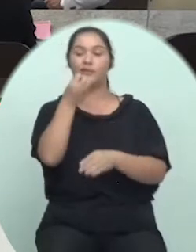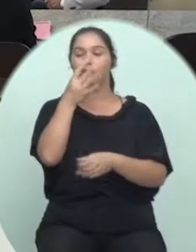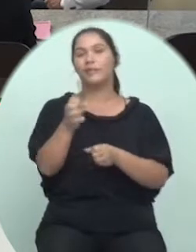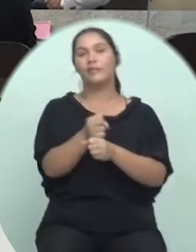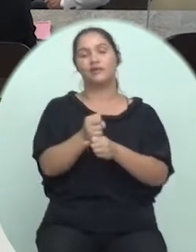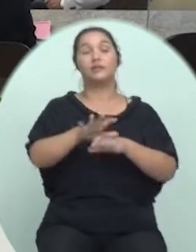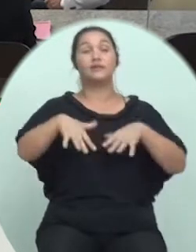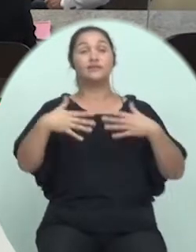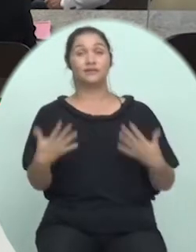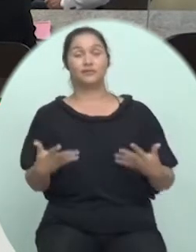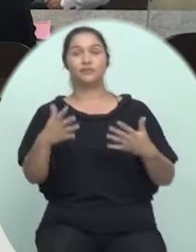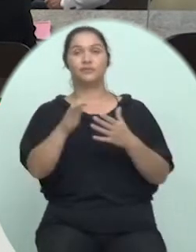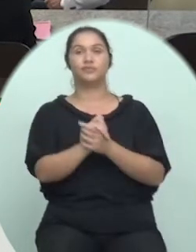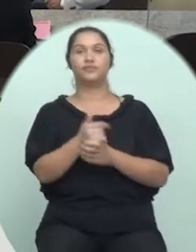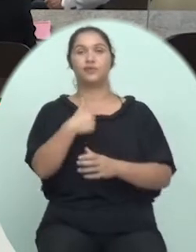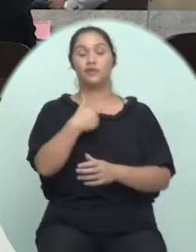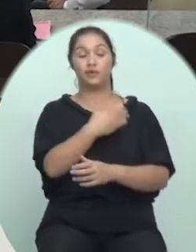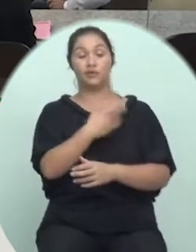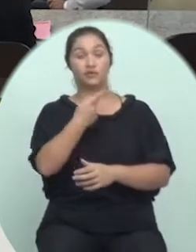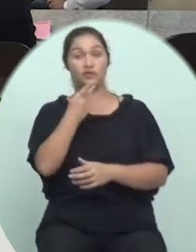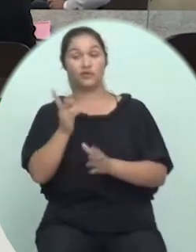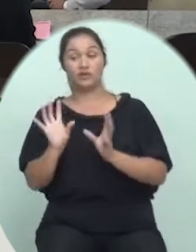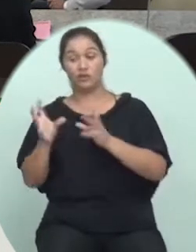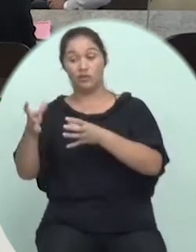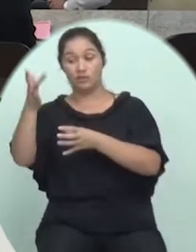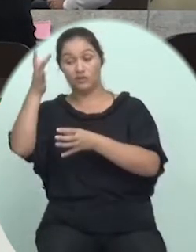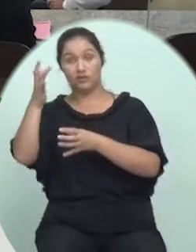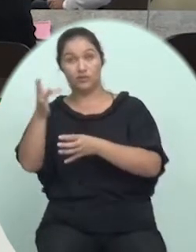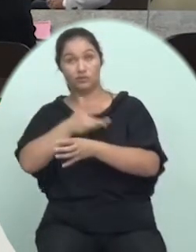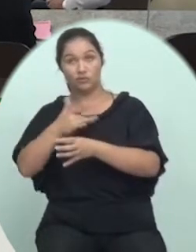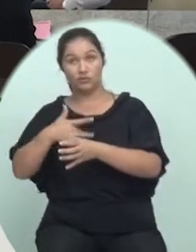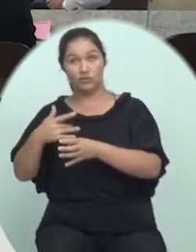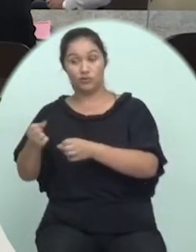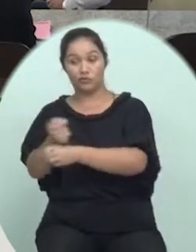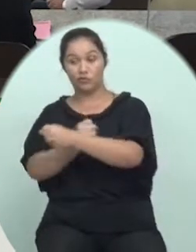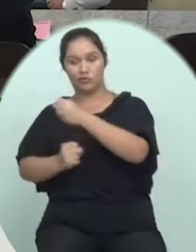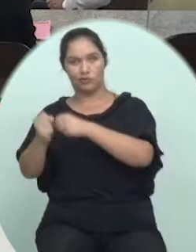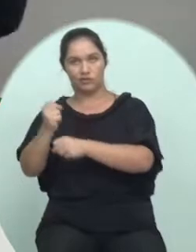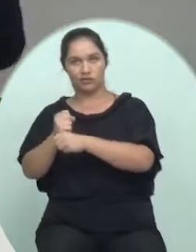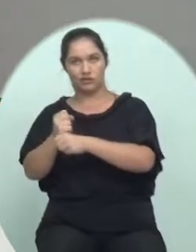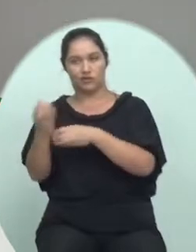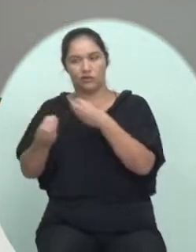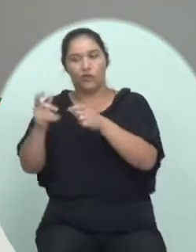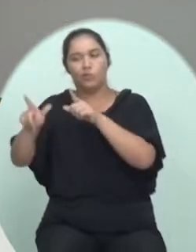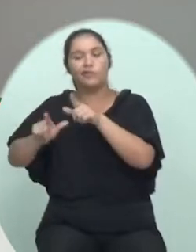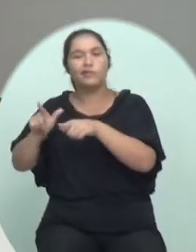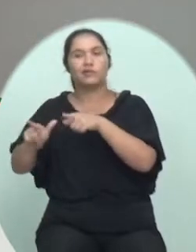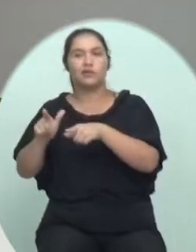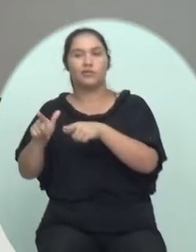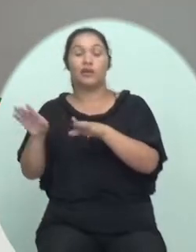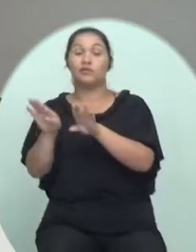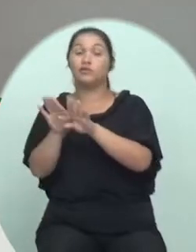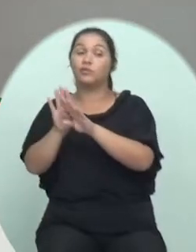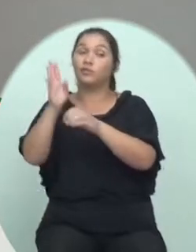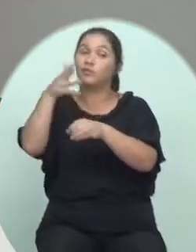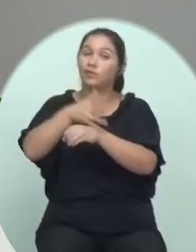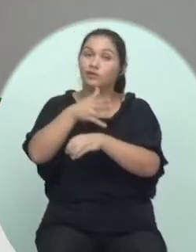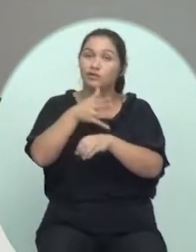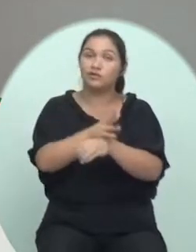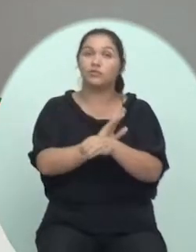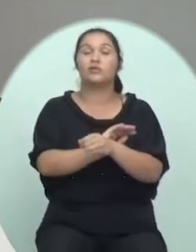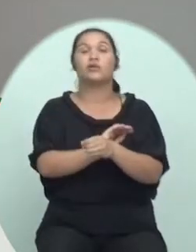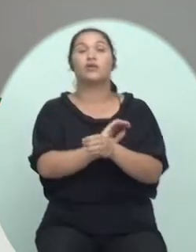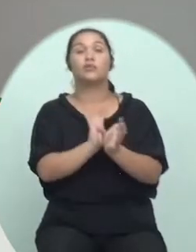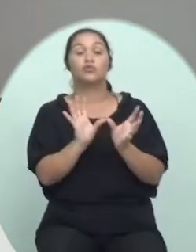queria falar um pouquinho sobre a nossa Comissão de Saúde do ano passado, né? Do trabalho que a gente fez. Participamos também do Conselho, que está aqui o